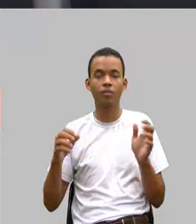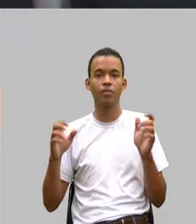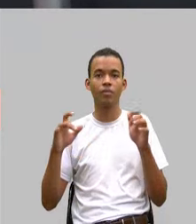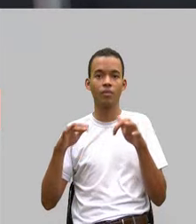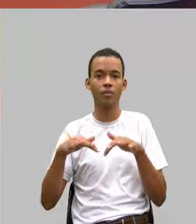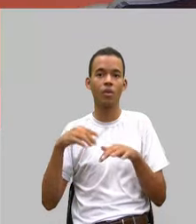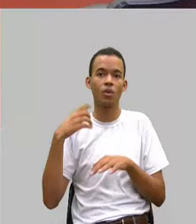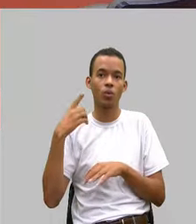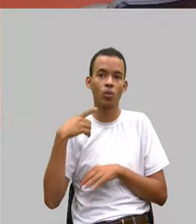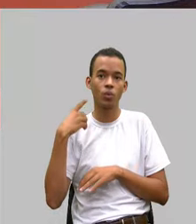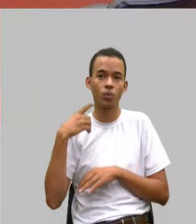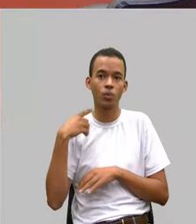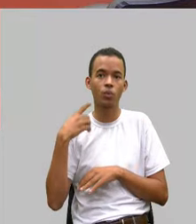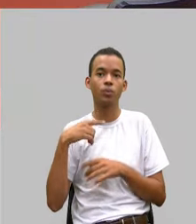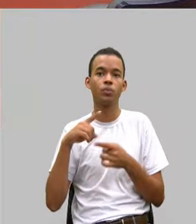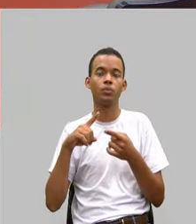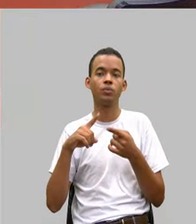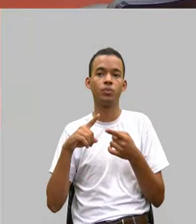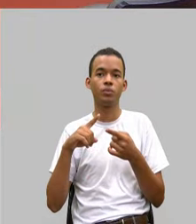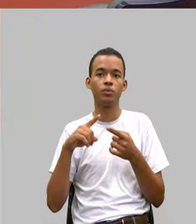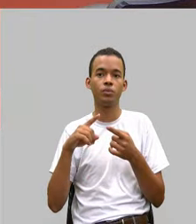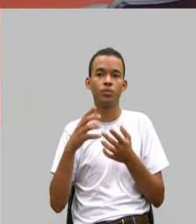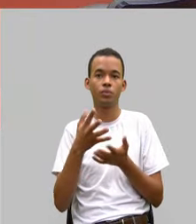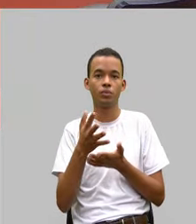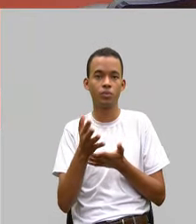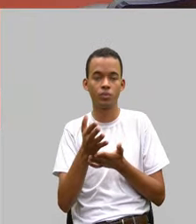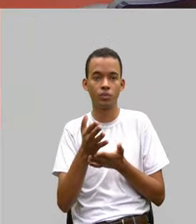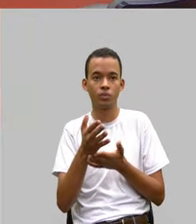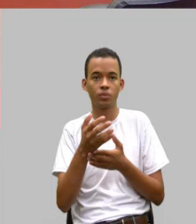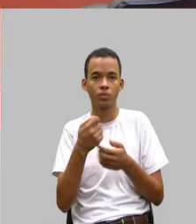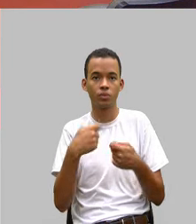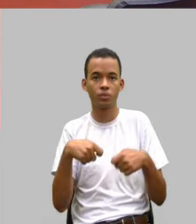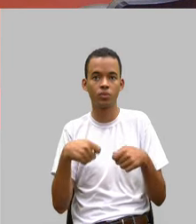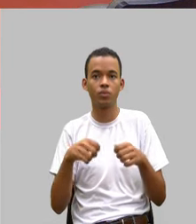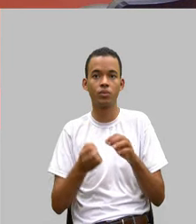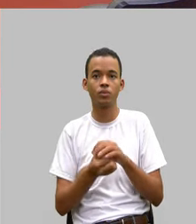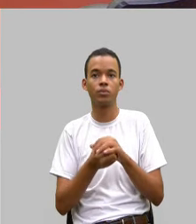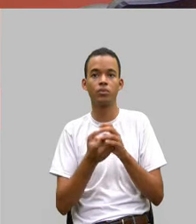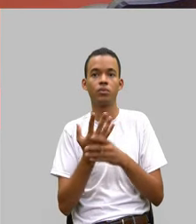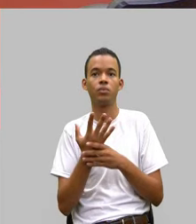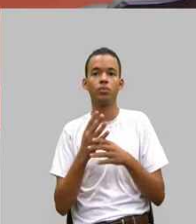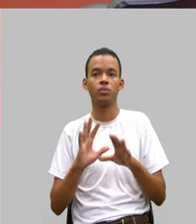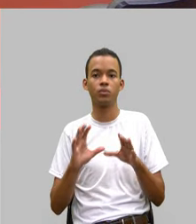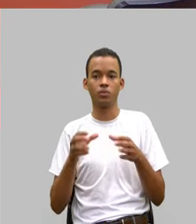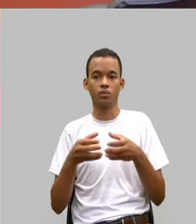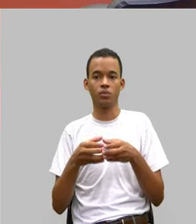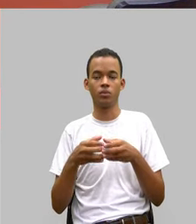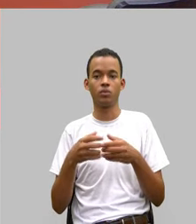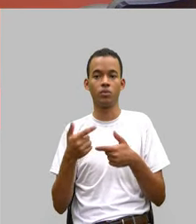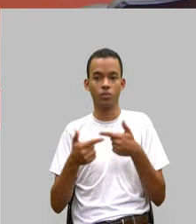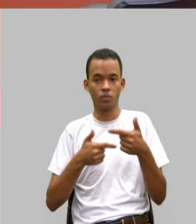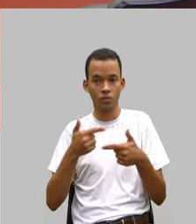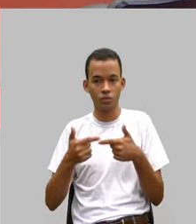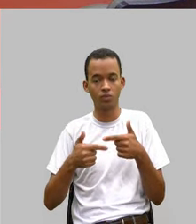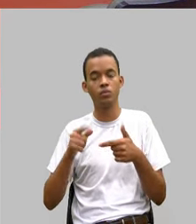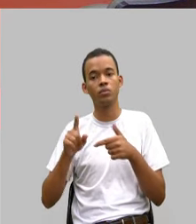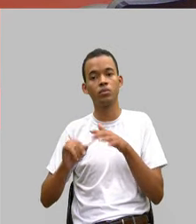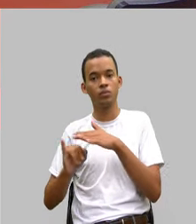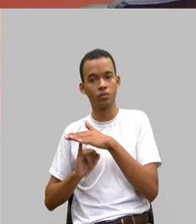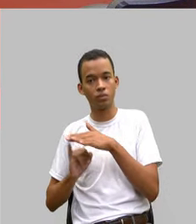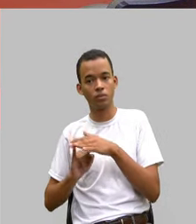que capitane esse projeto que se cria um grupo de trabalho com entidades que estejam em condições